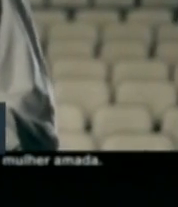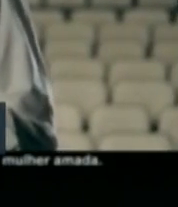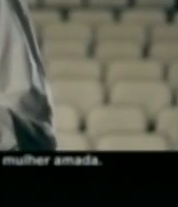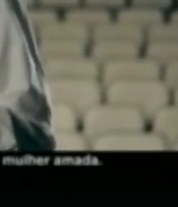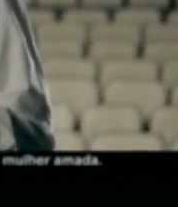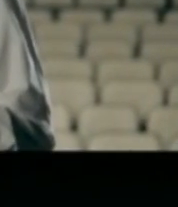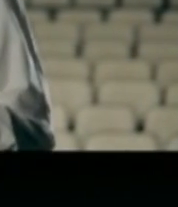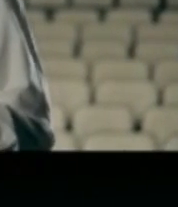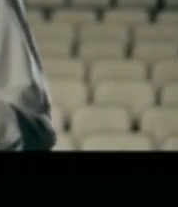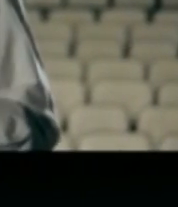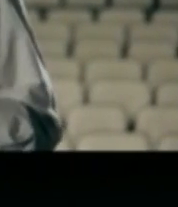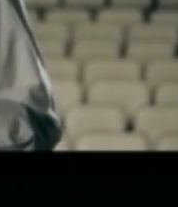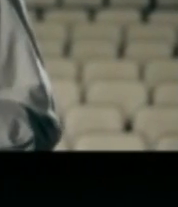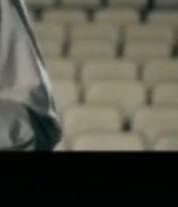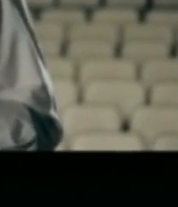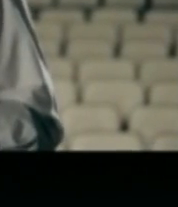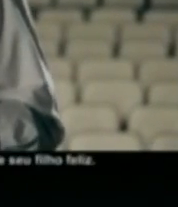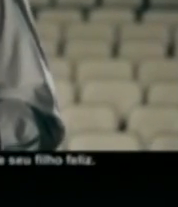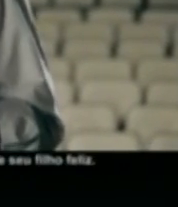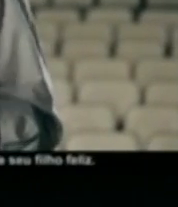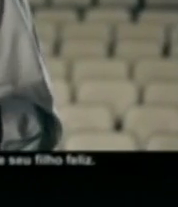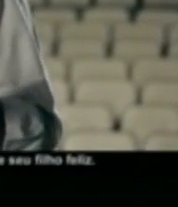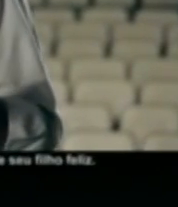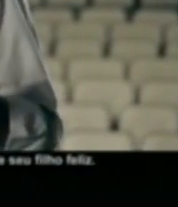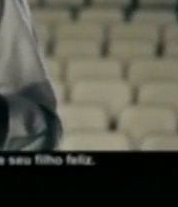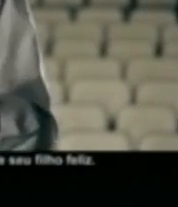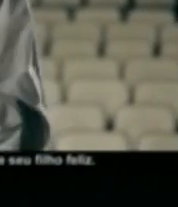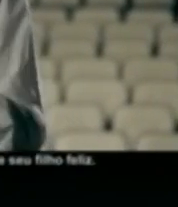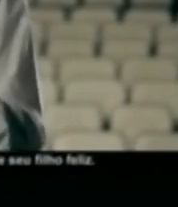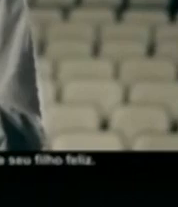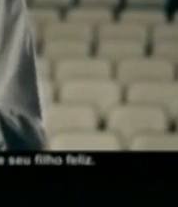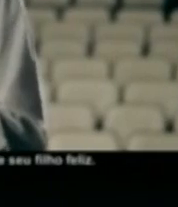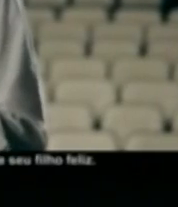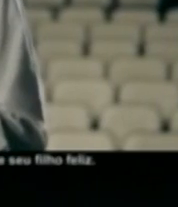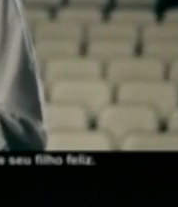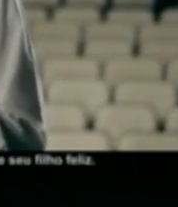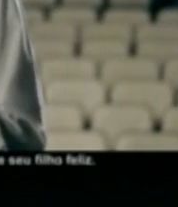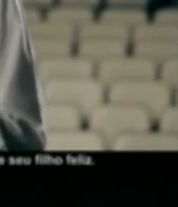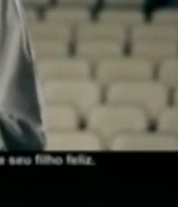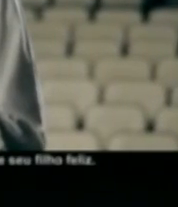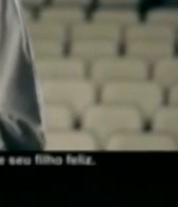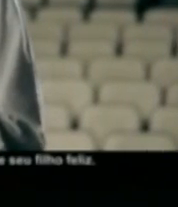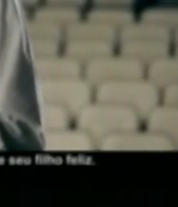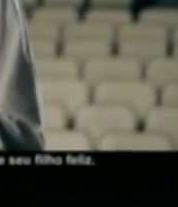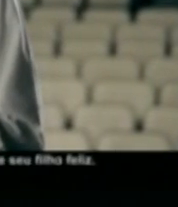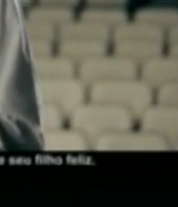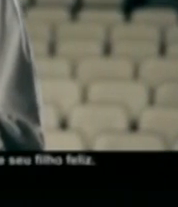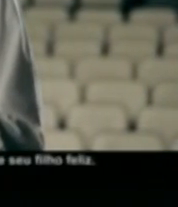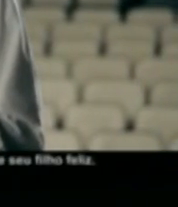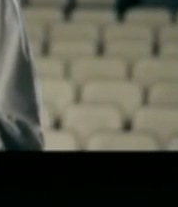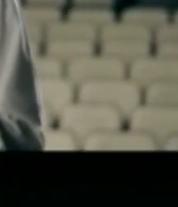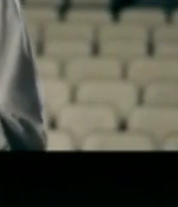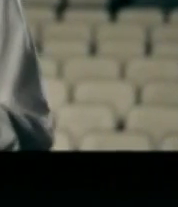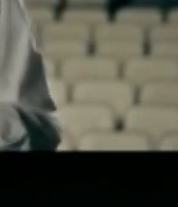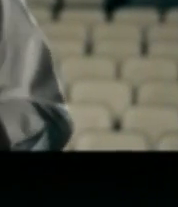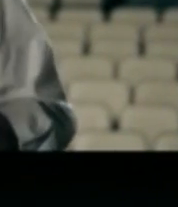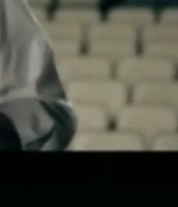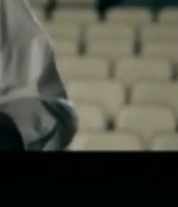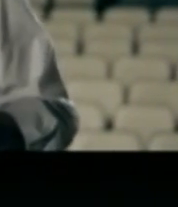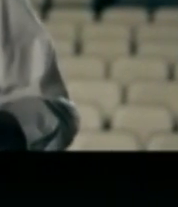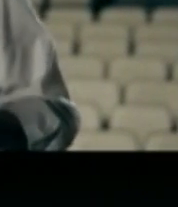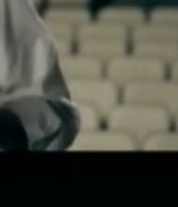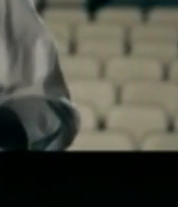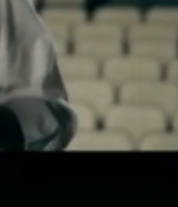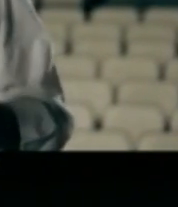da mulher amada. Deixo meu coração à mulher que vive exclusivamente para fazer o coração de seu filho feliz. Deixo